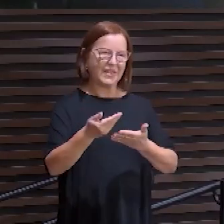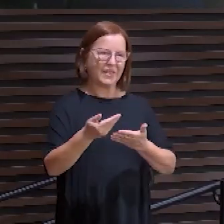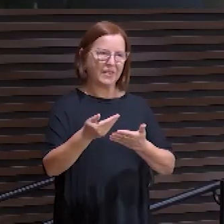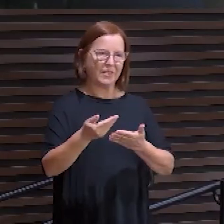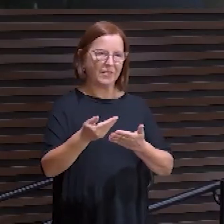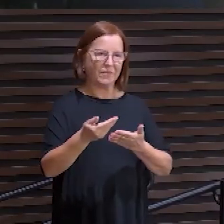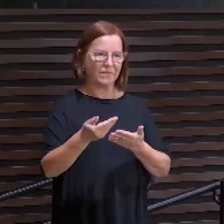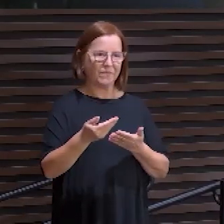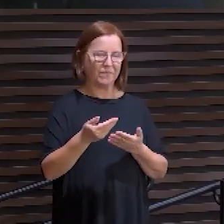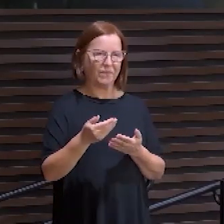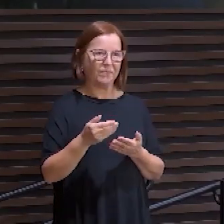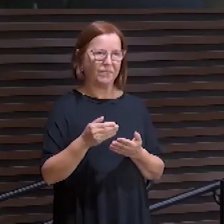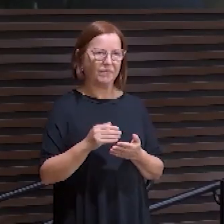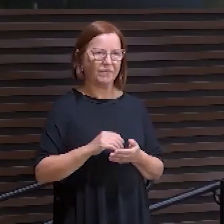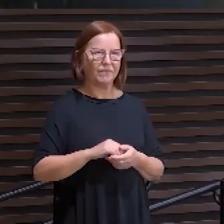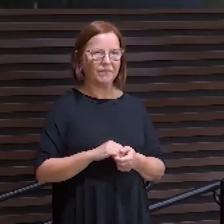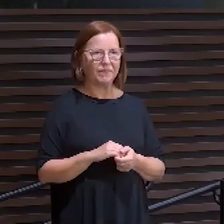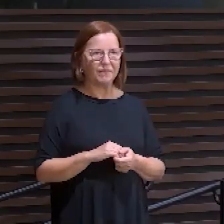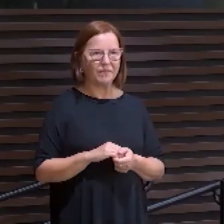interpessoal.